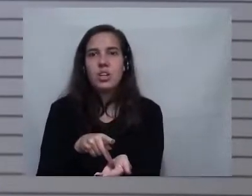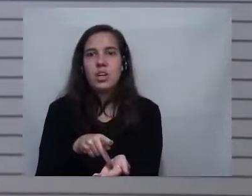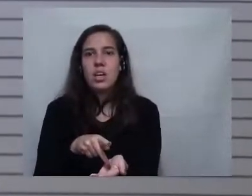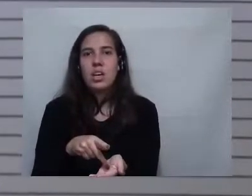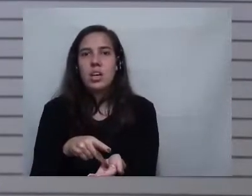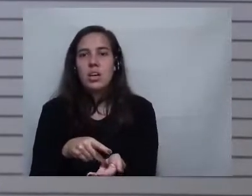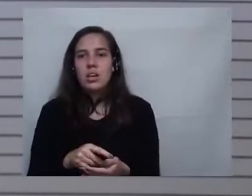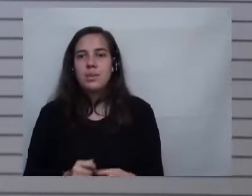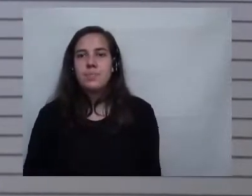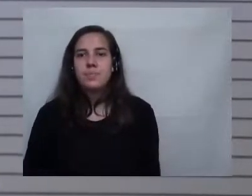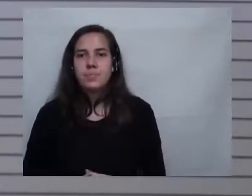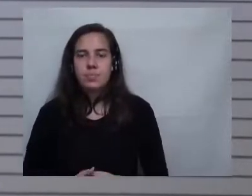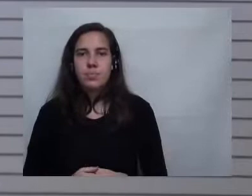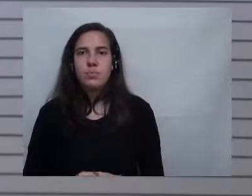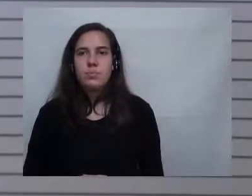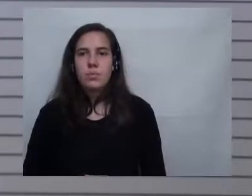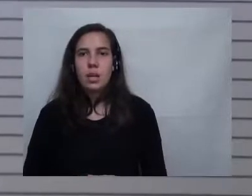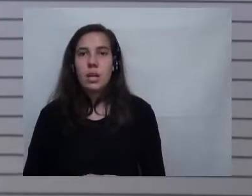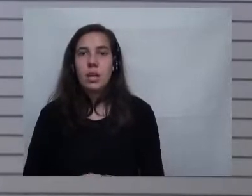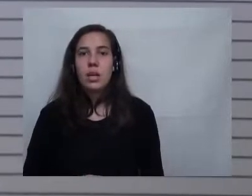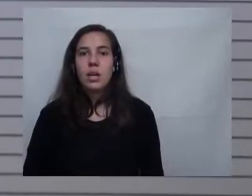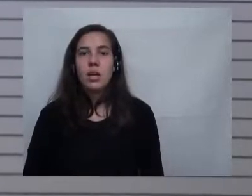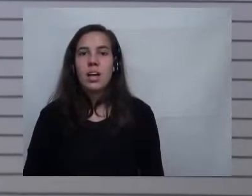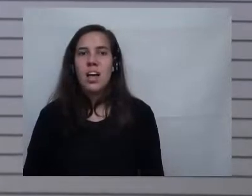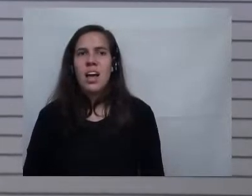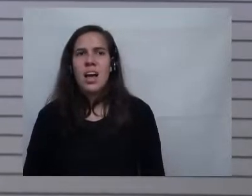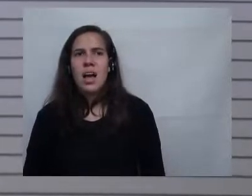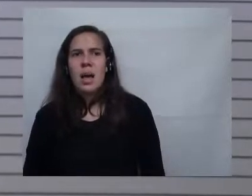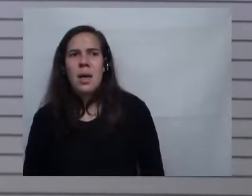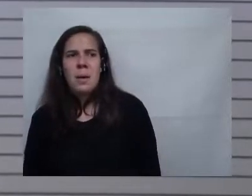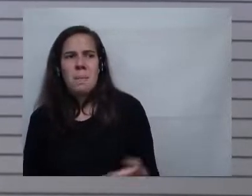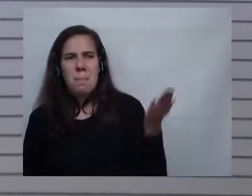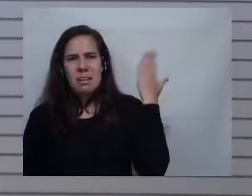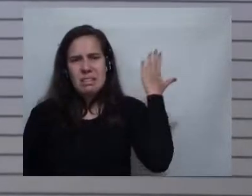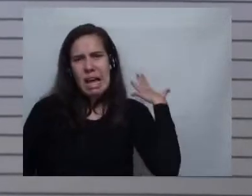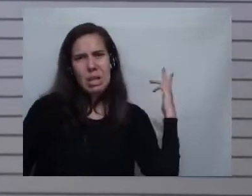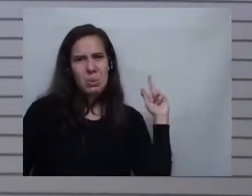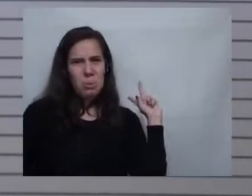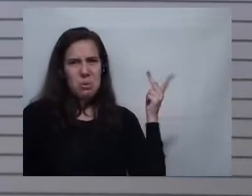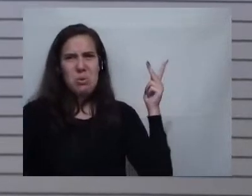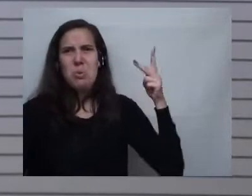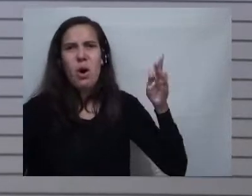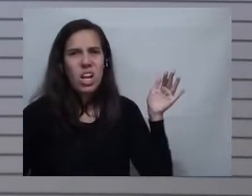aqui e repito não é a história da sua família